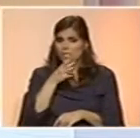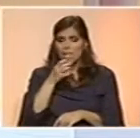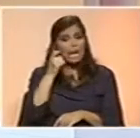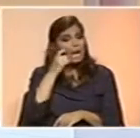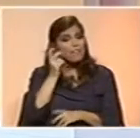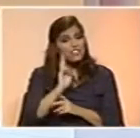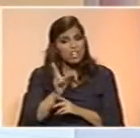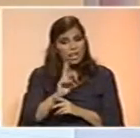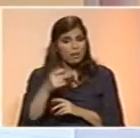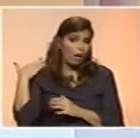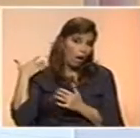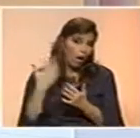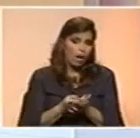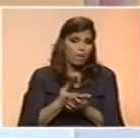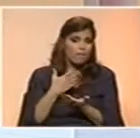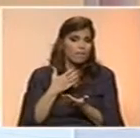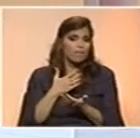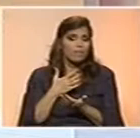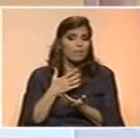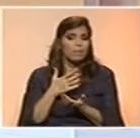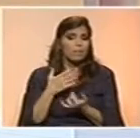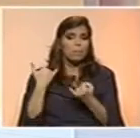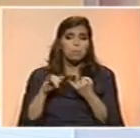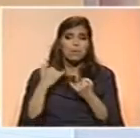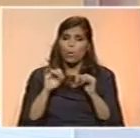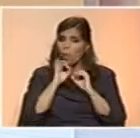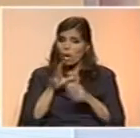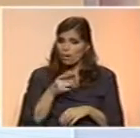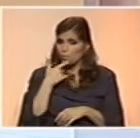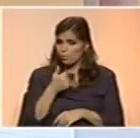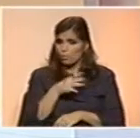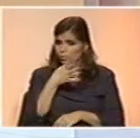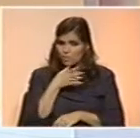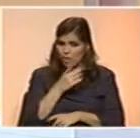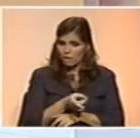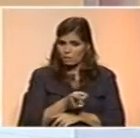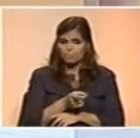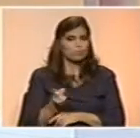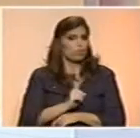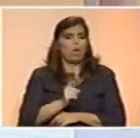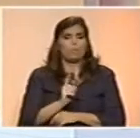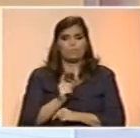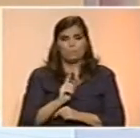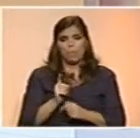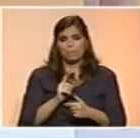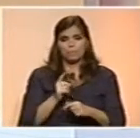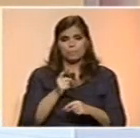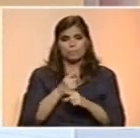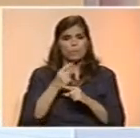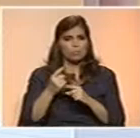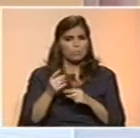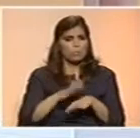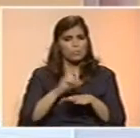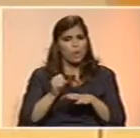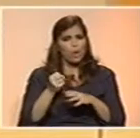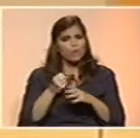está fora. Eu até posso dar um exemplo. Do risco de contrair Não de todo, até por variadíssimas razões,